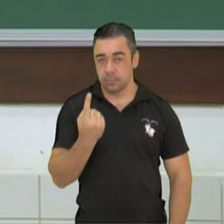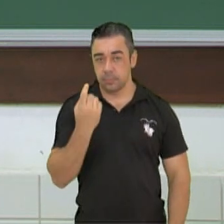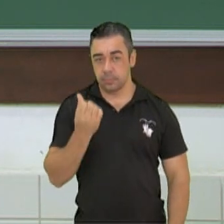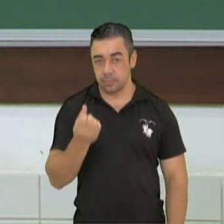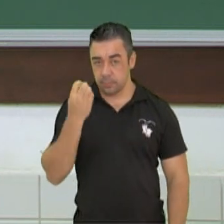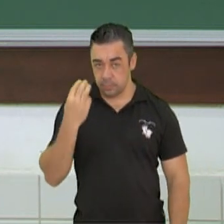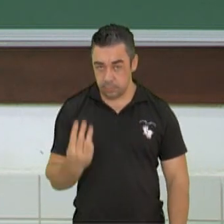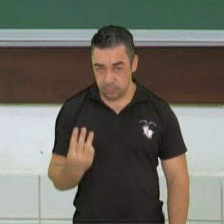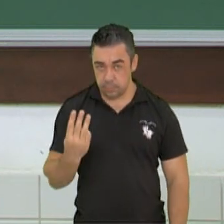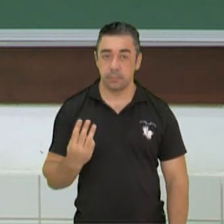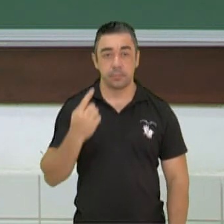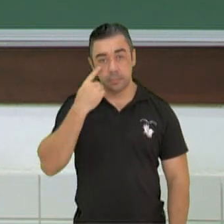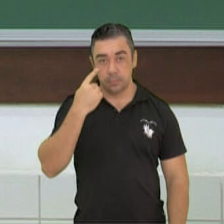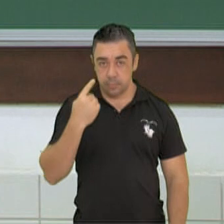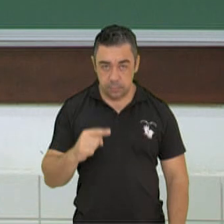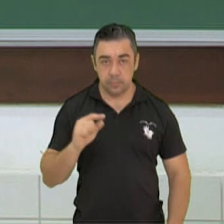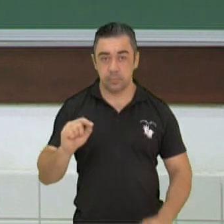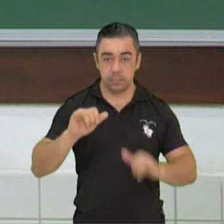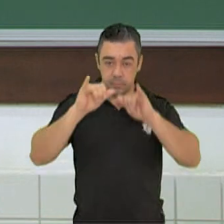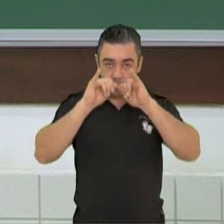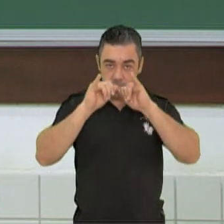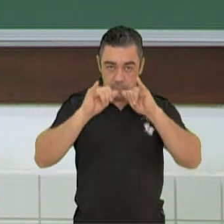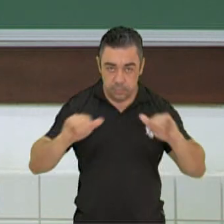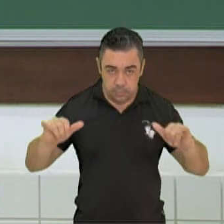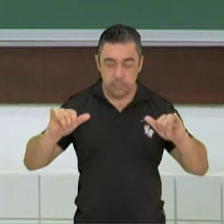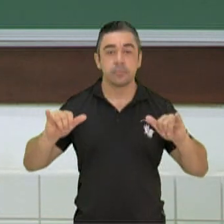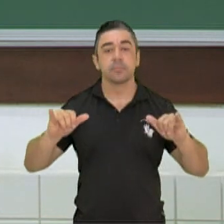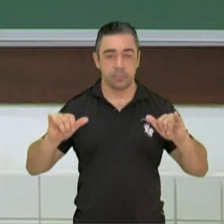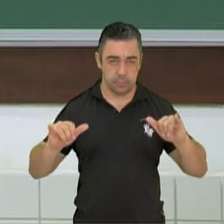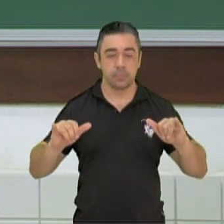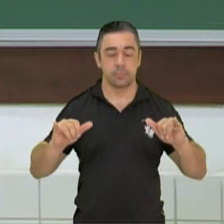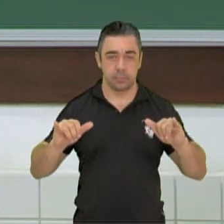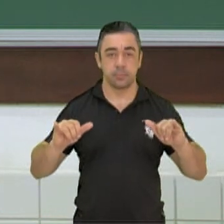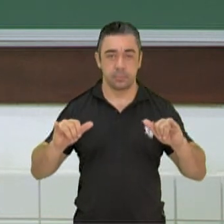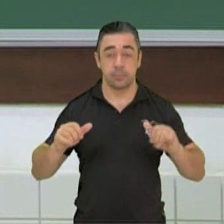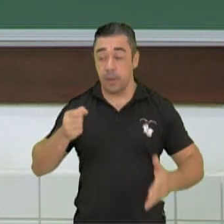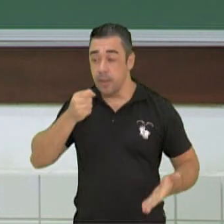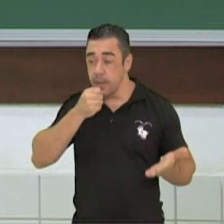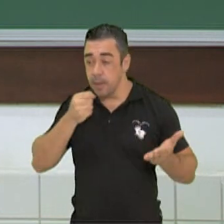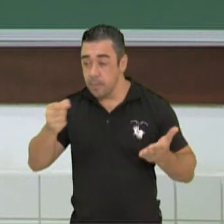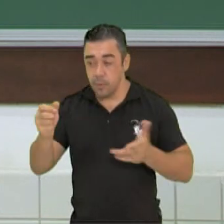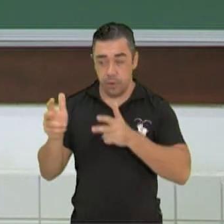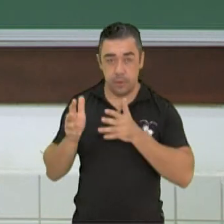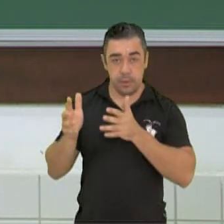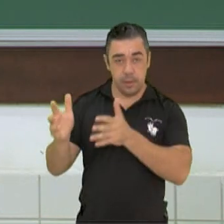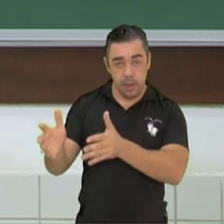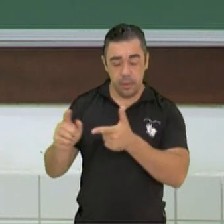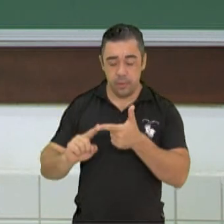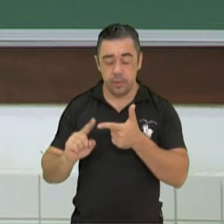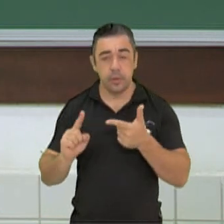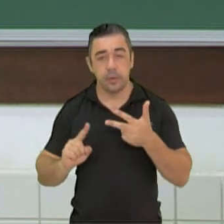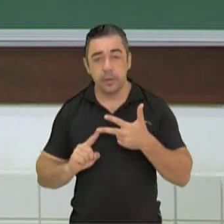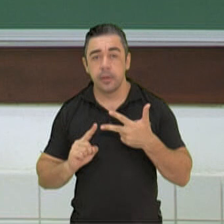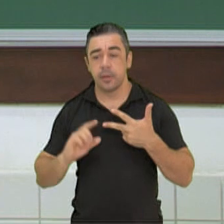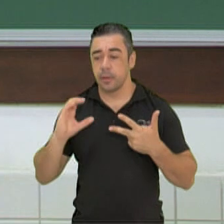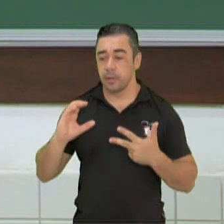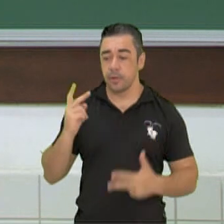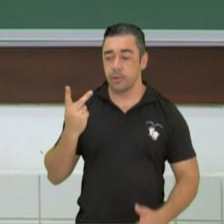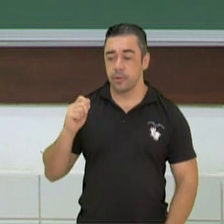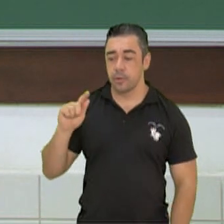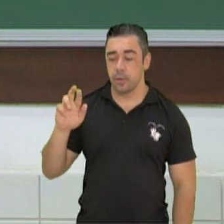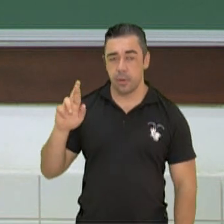163. Vamos trabalhar notícia, reportagem, charge, retomadinha ali do que nós já verificamos em